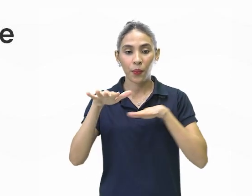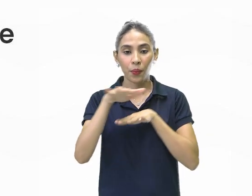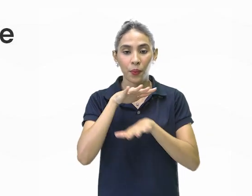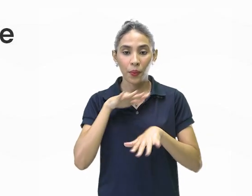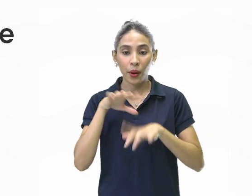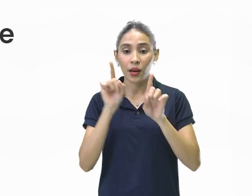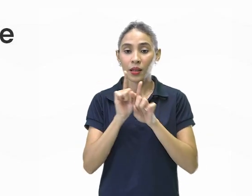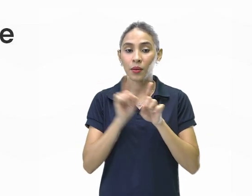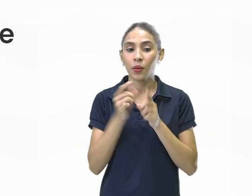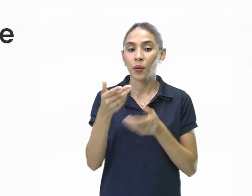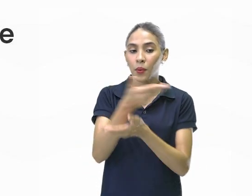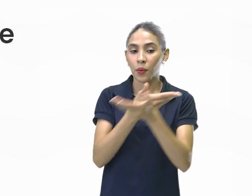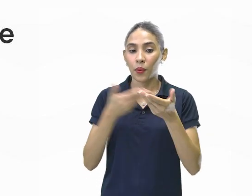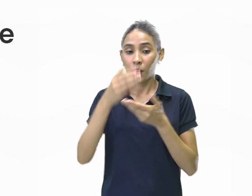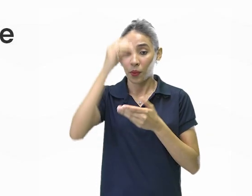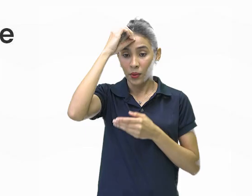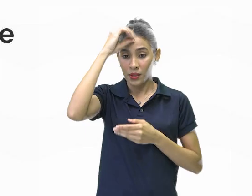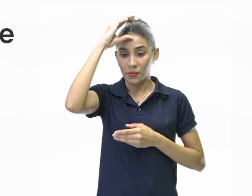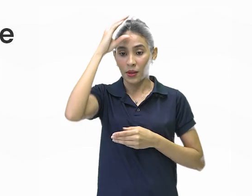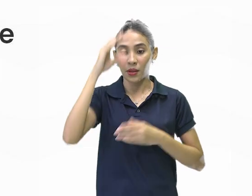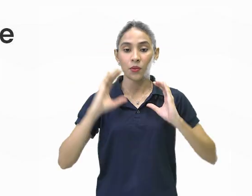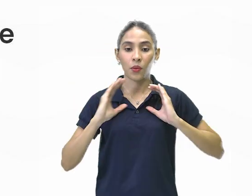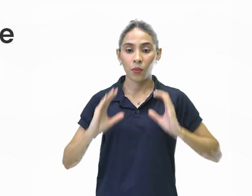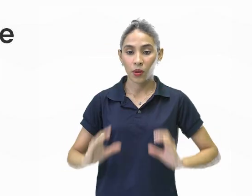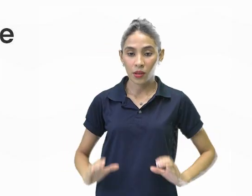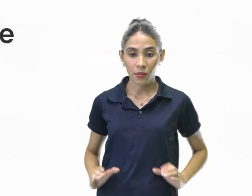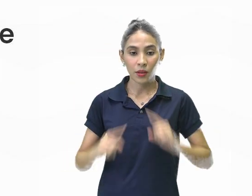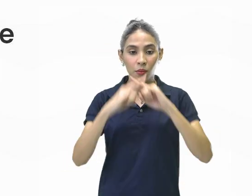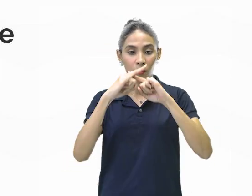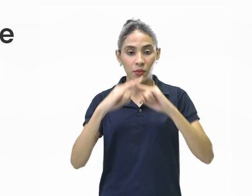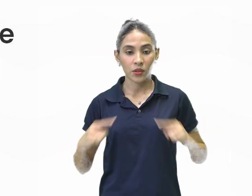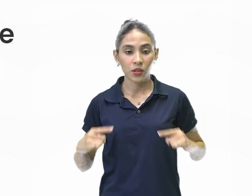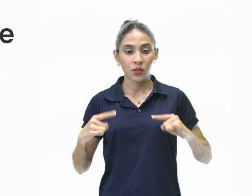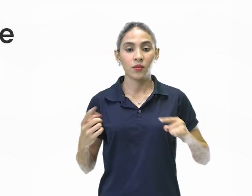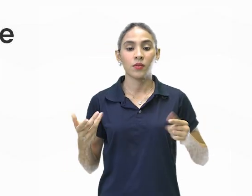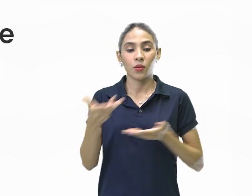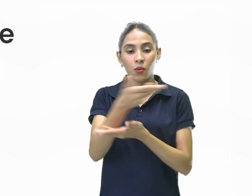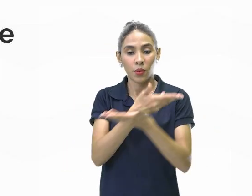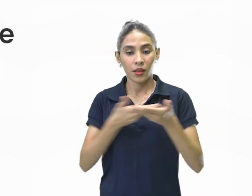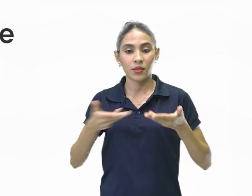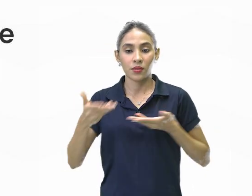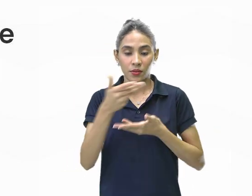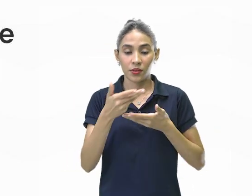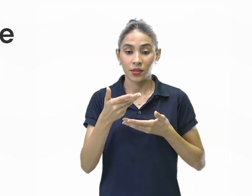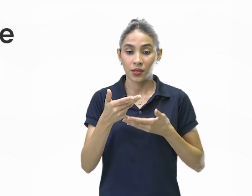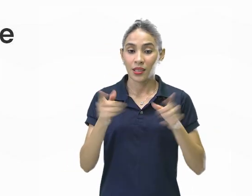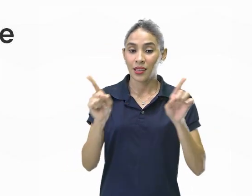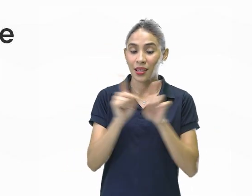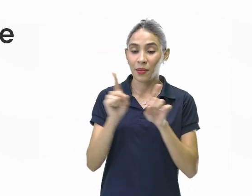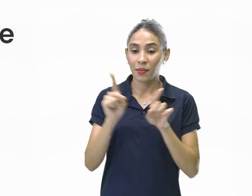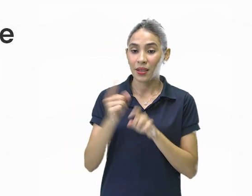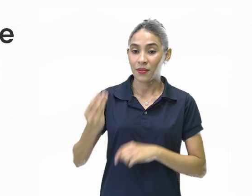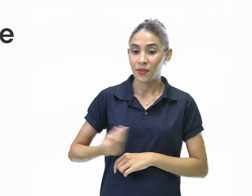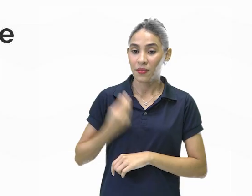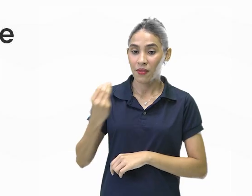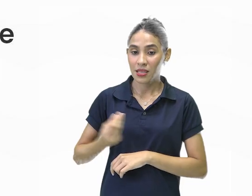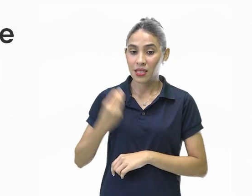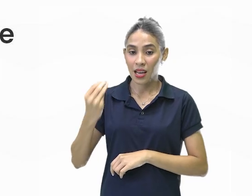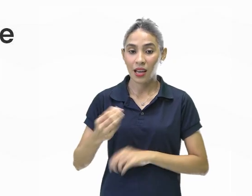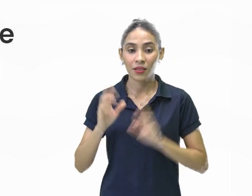dimensões dos movimentos, partilha de saberes, comportamentos competitivos e